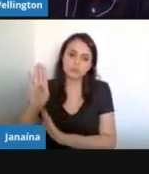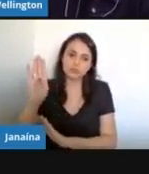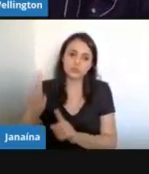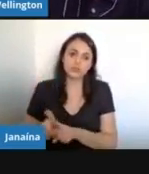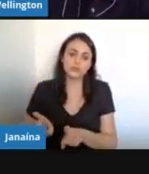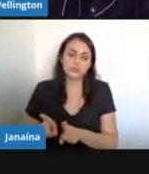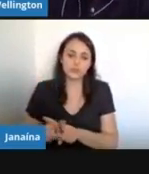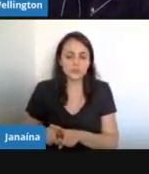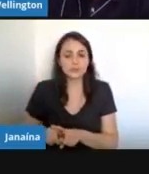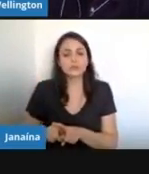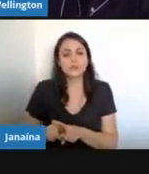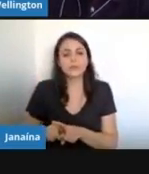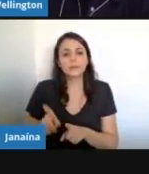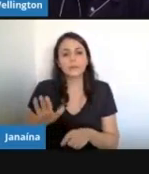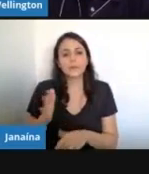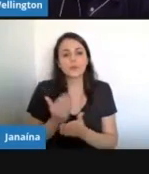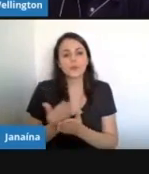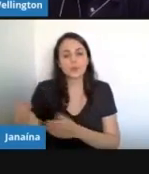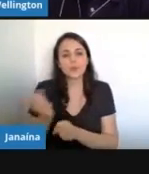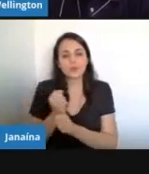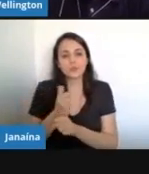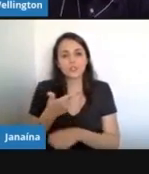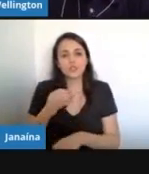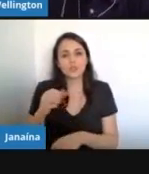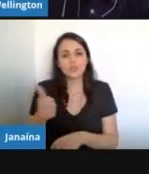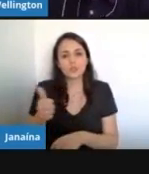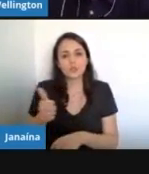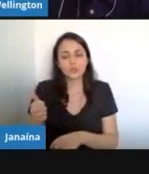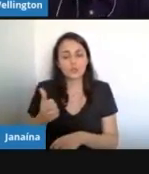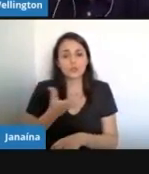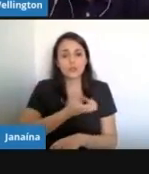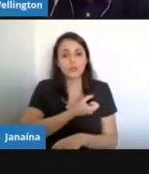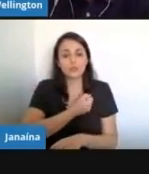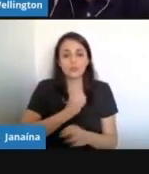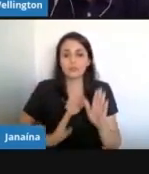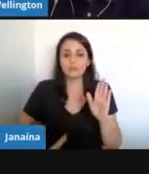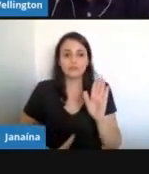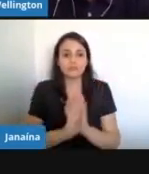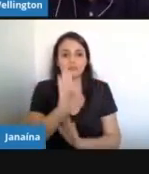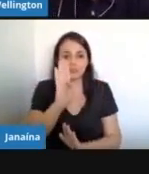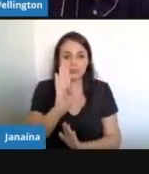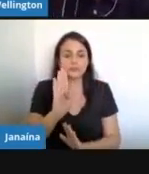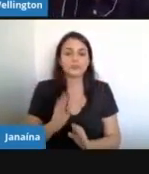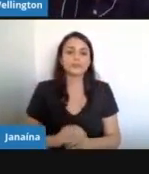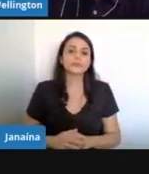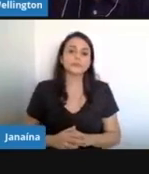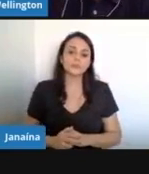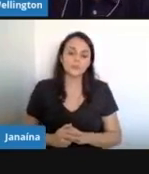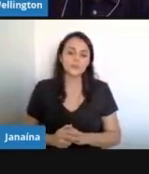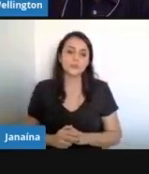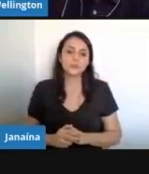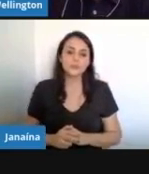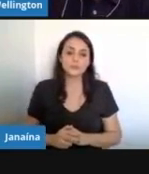partir de 2011, né, chegando a valores mais elevados no ano de 2012.